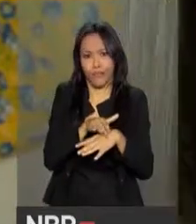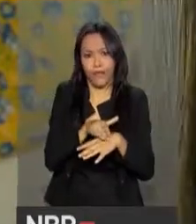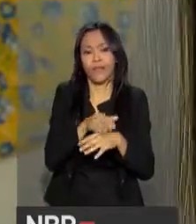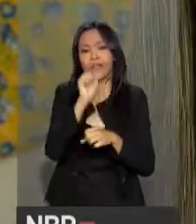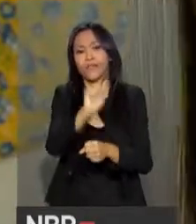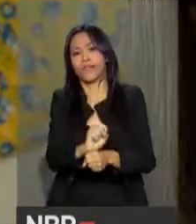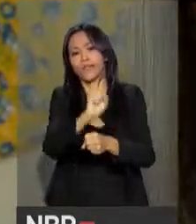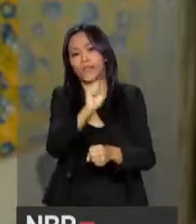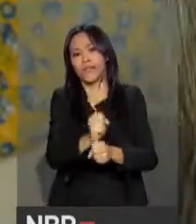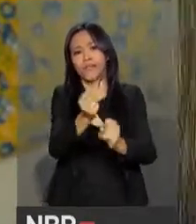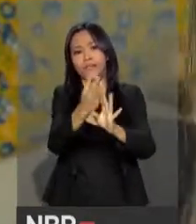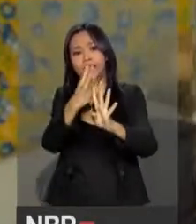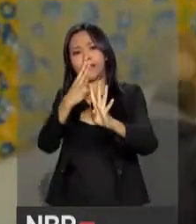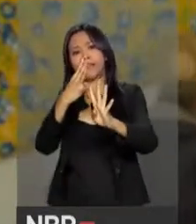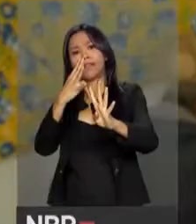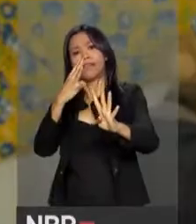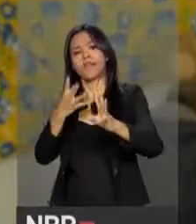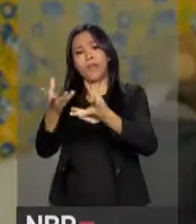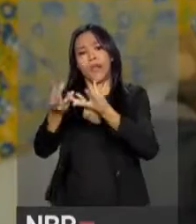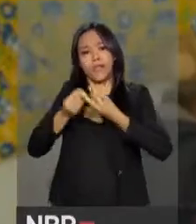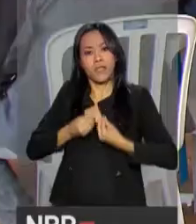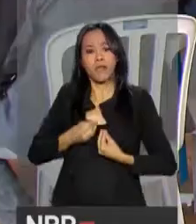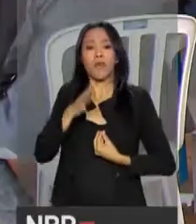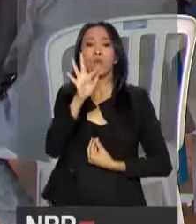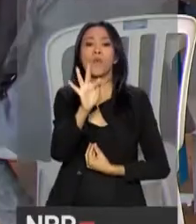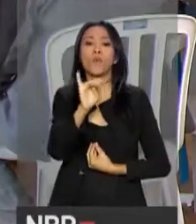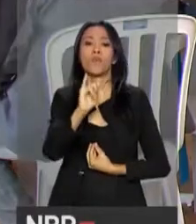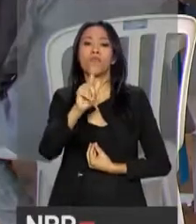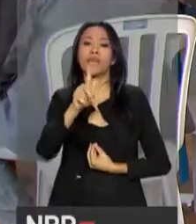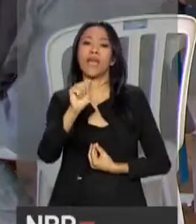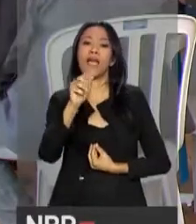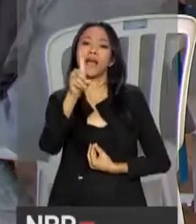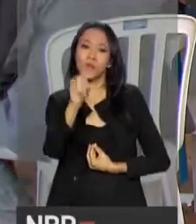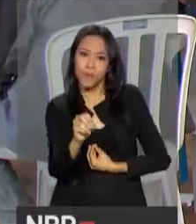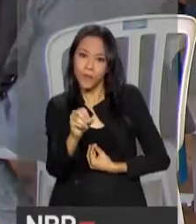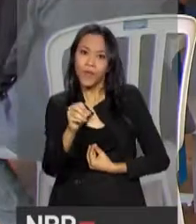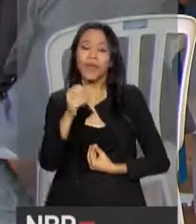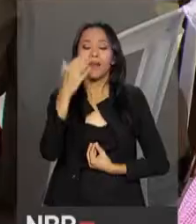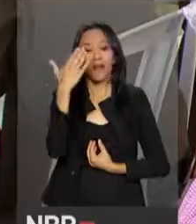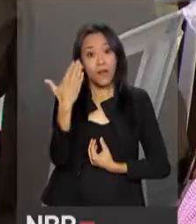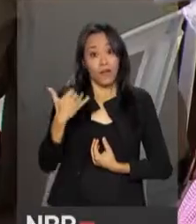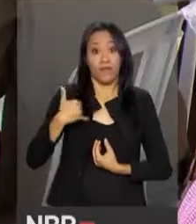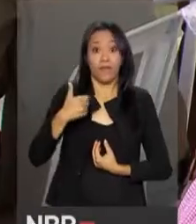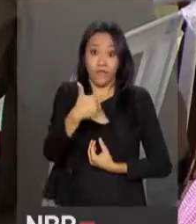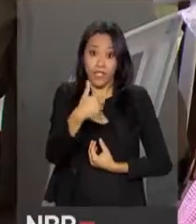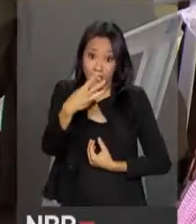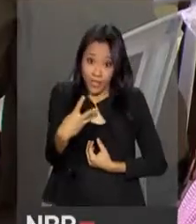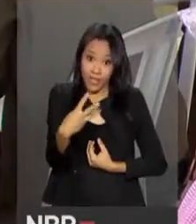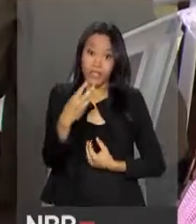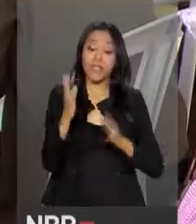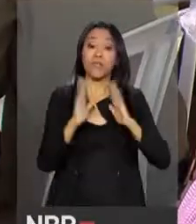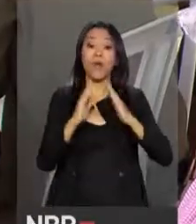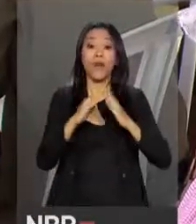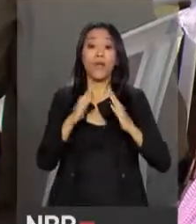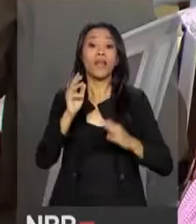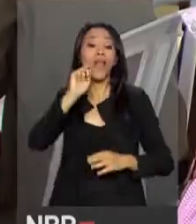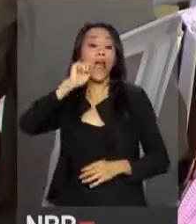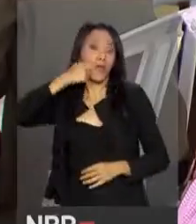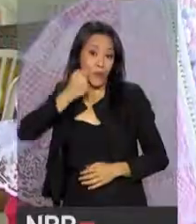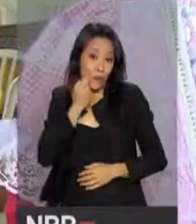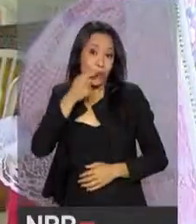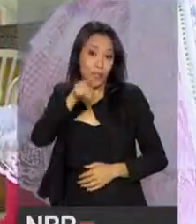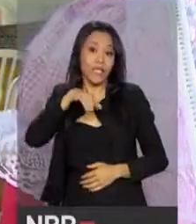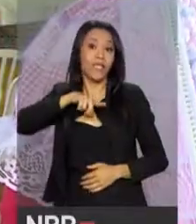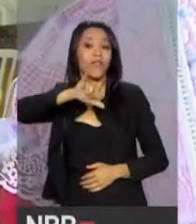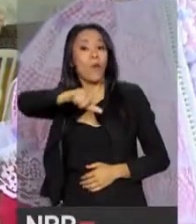na fila do transplante para receber um fígado novo graças a um doador de 23 anos morador de aracaju ela teve uma nova